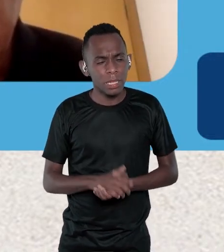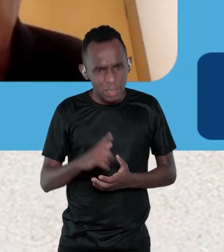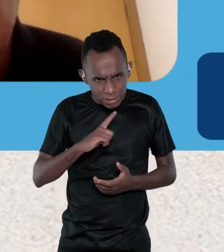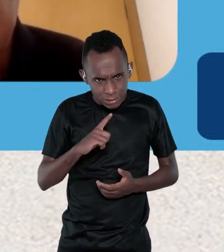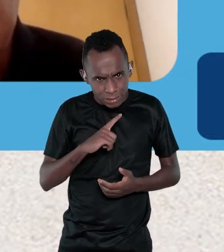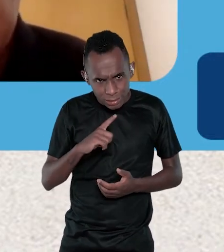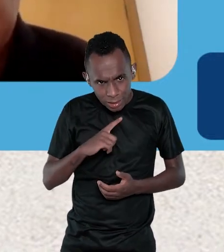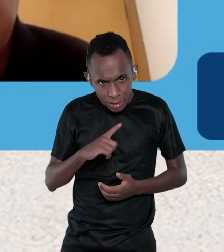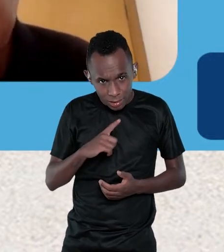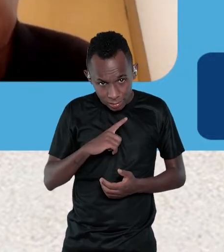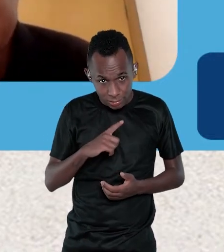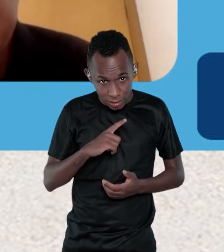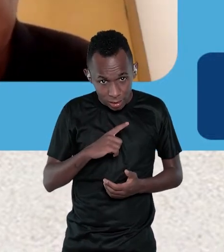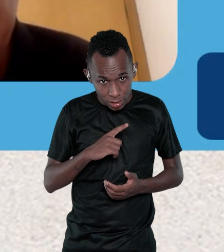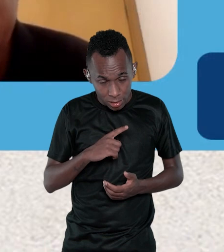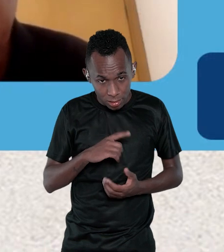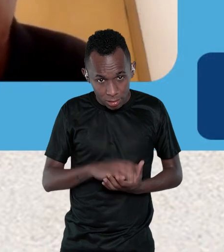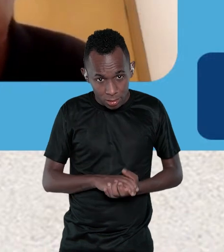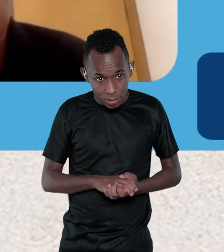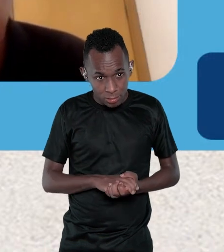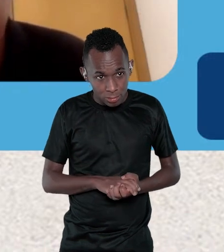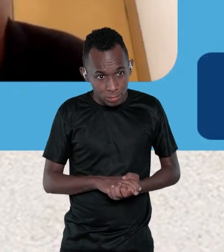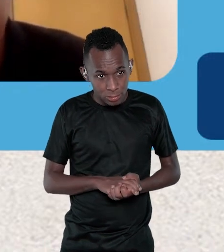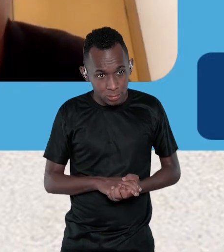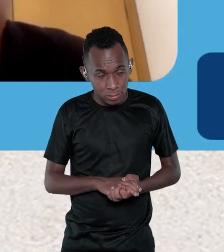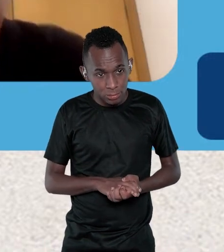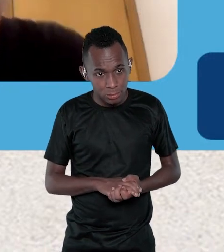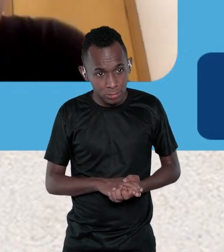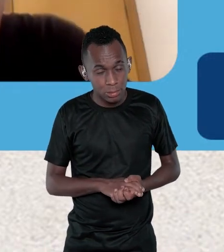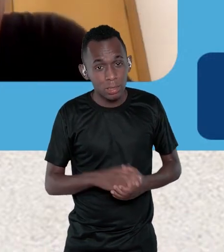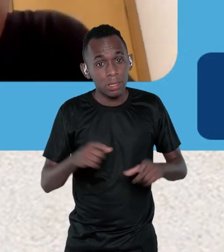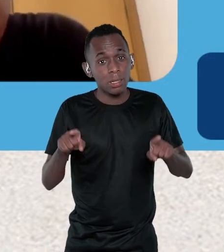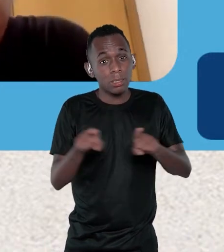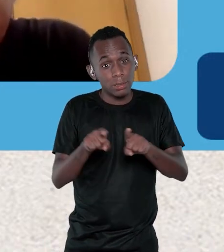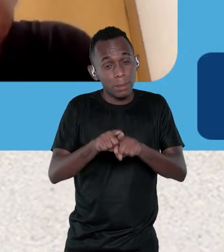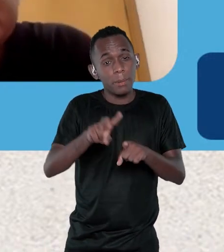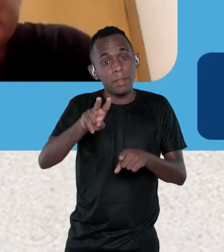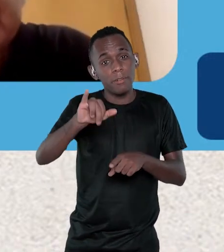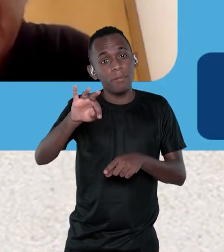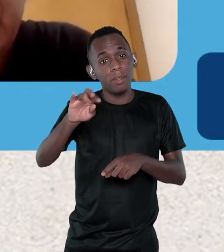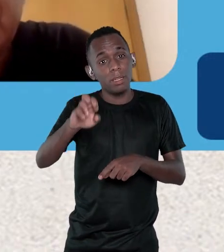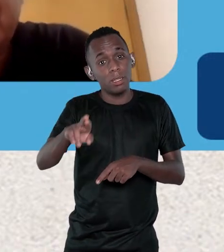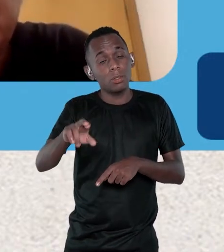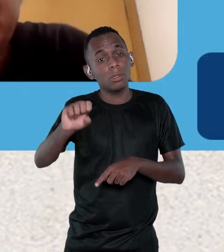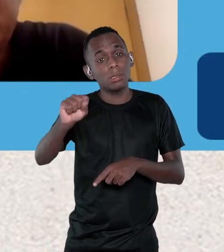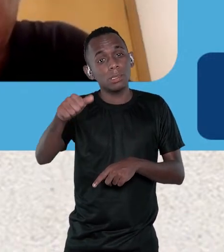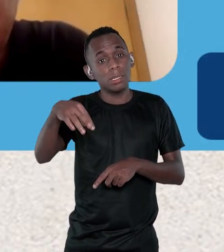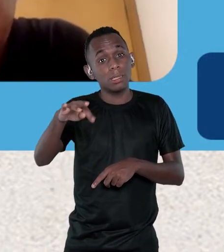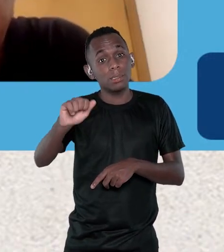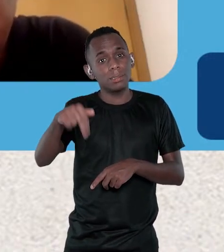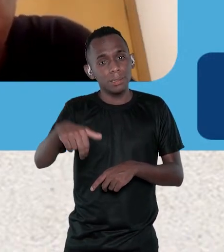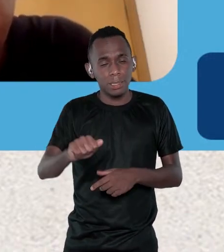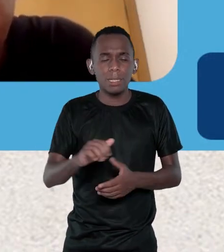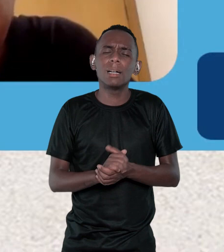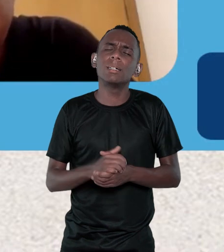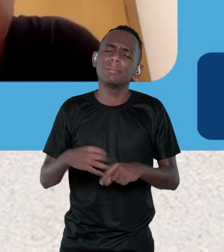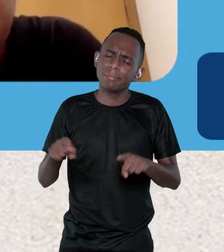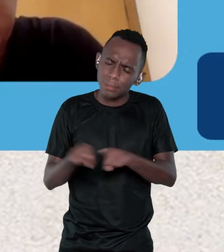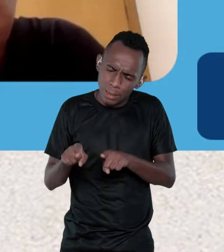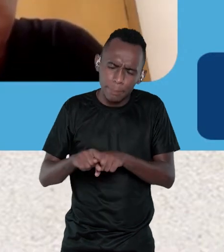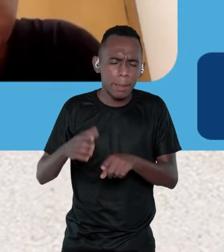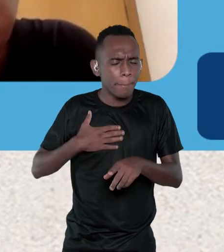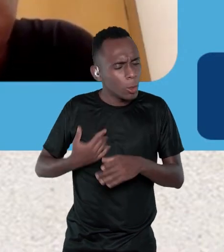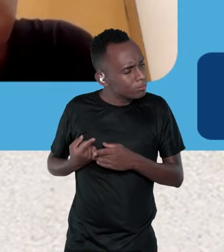né? Isso. Se você tem ele aí para falar para a gente? Tenho sim. Tem também o